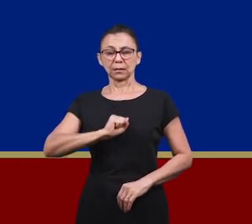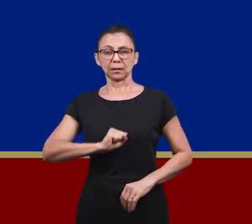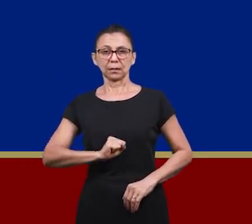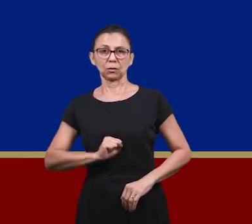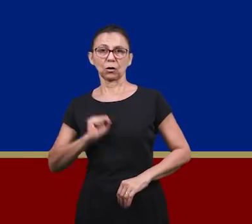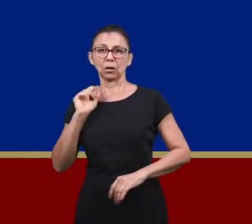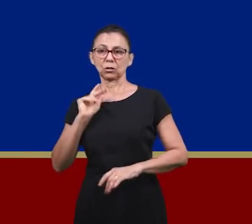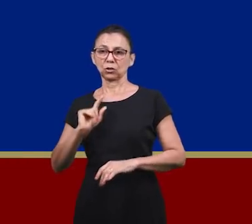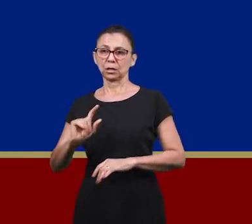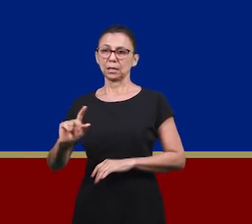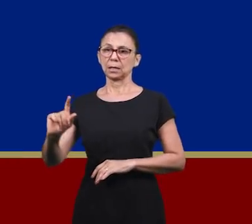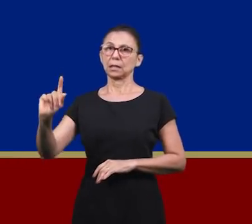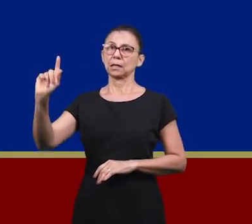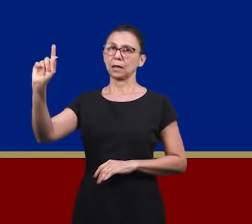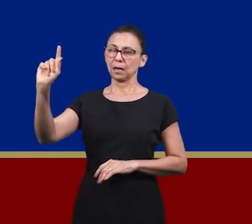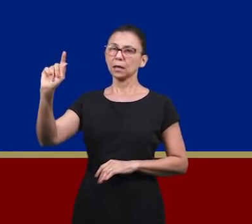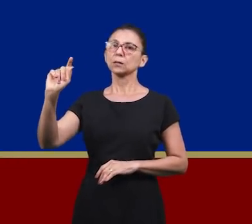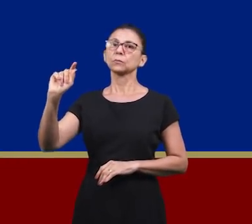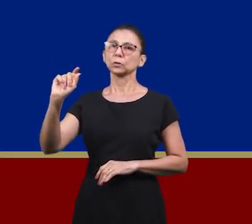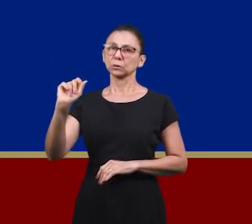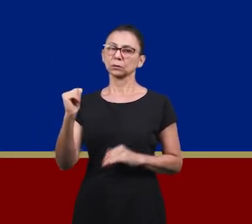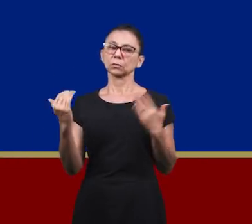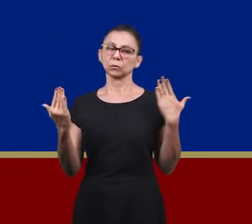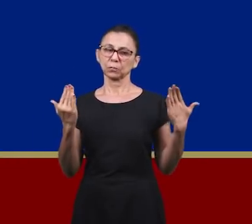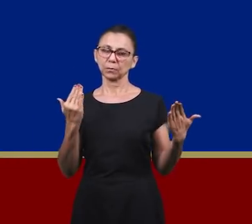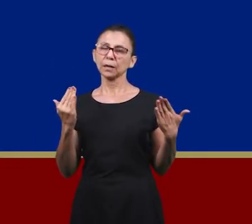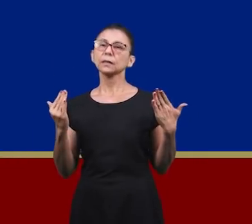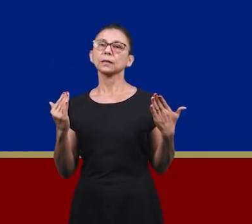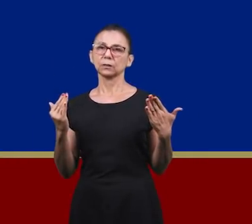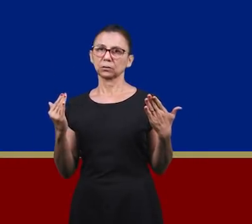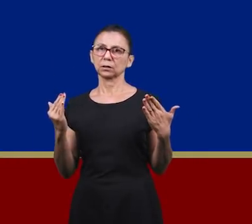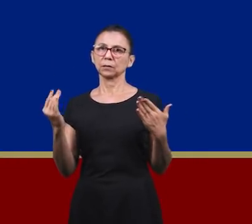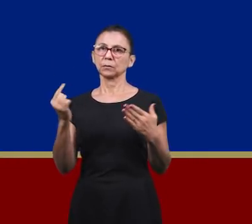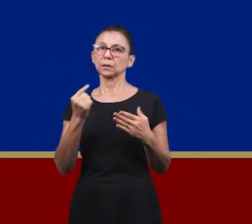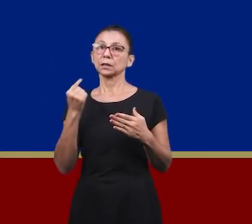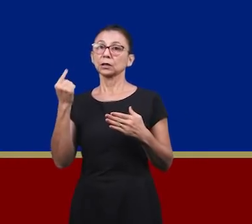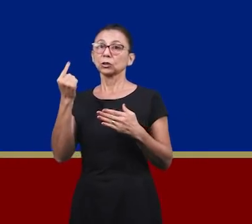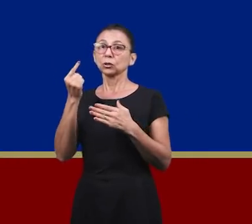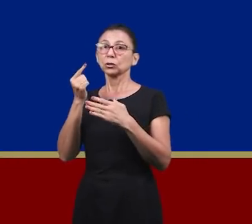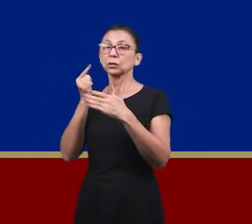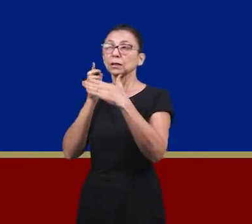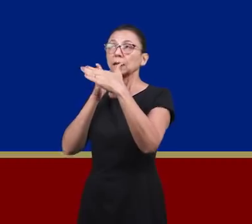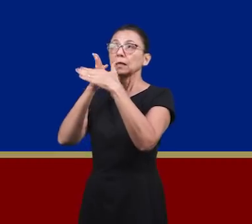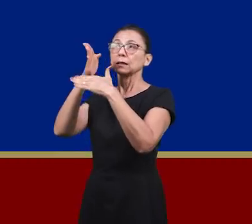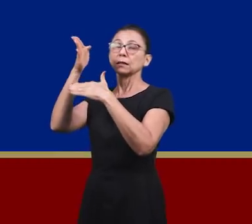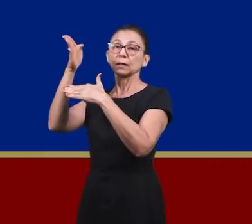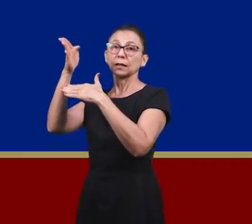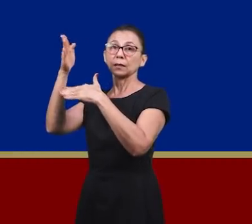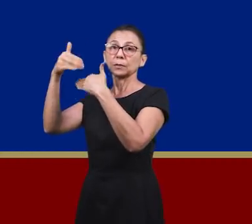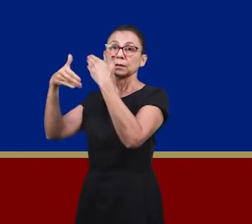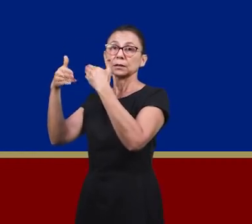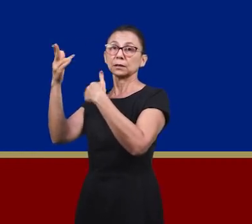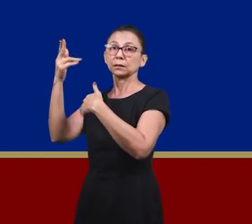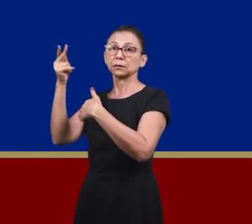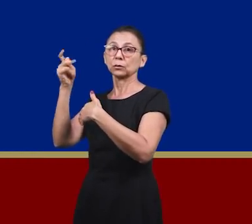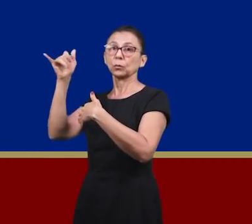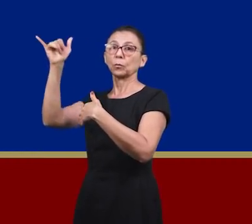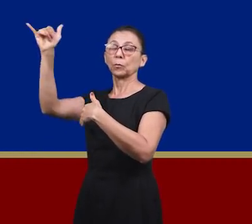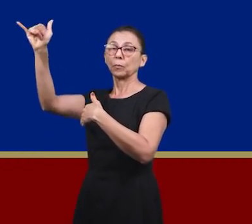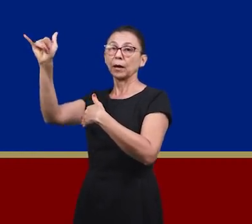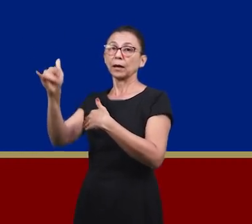sempre nós essas vestes, para que possamos ter acesso a Deus Pai pelo sangue de